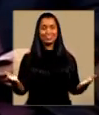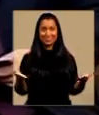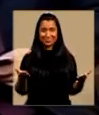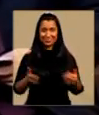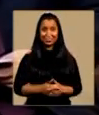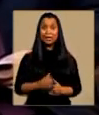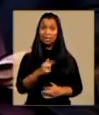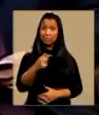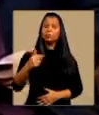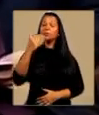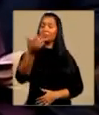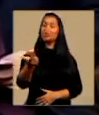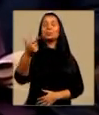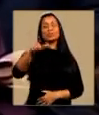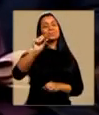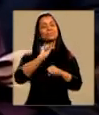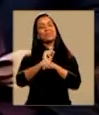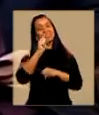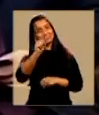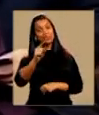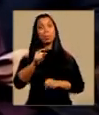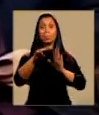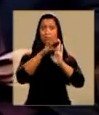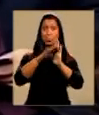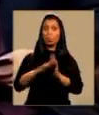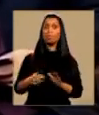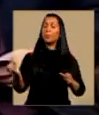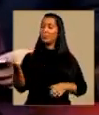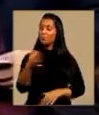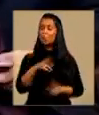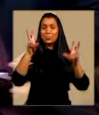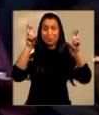acaba aqui. Semana que vem a gente espera com mais um